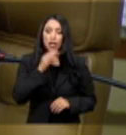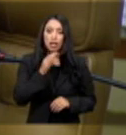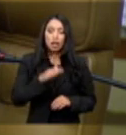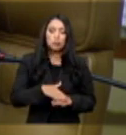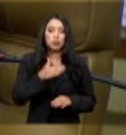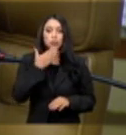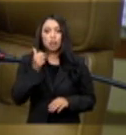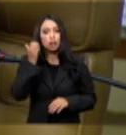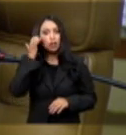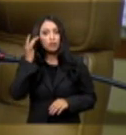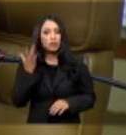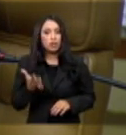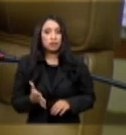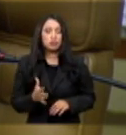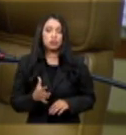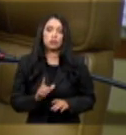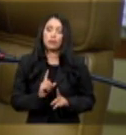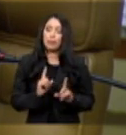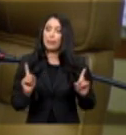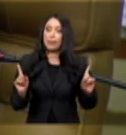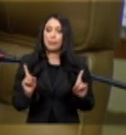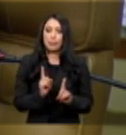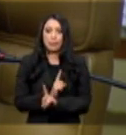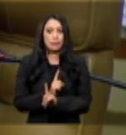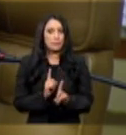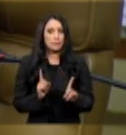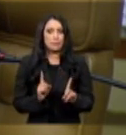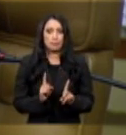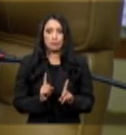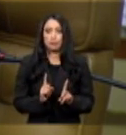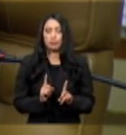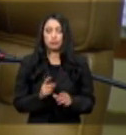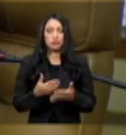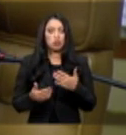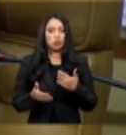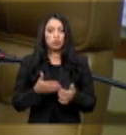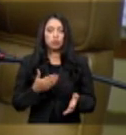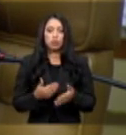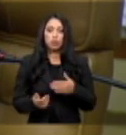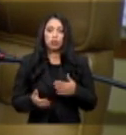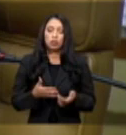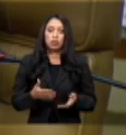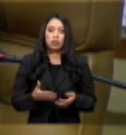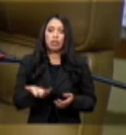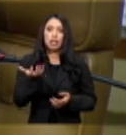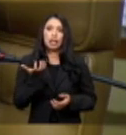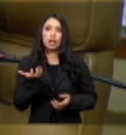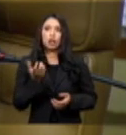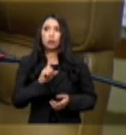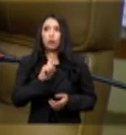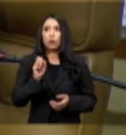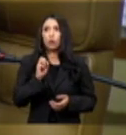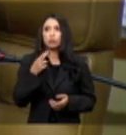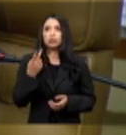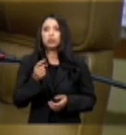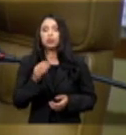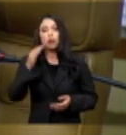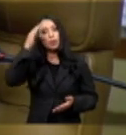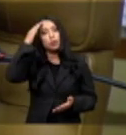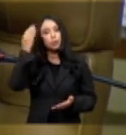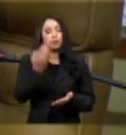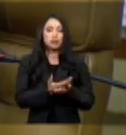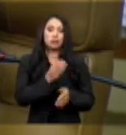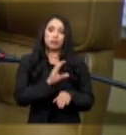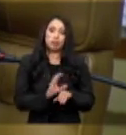isso ou aquela vantagem. Não cabe a quem quer que seja querer ou não querer cumprir a Constituição. E, portanto,